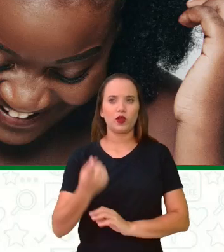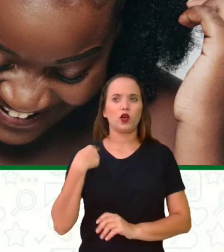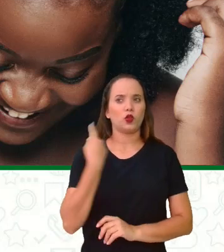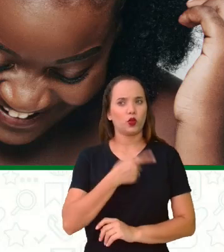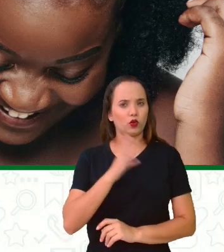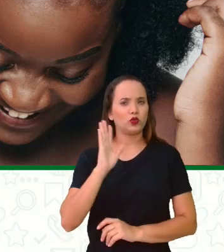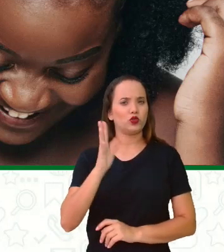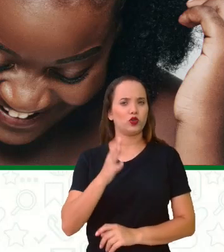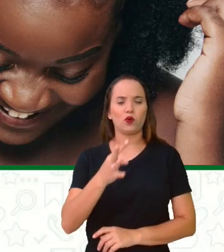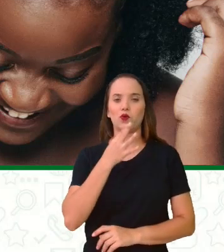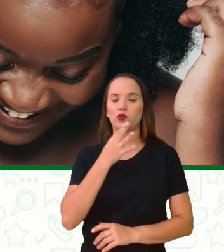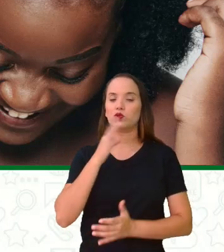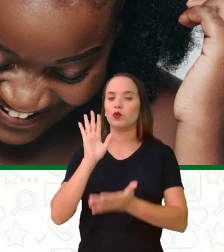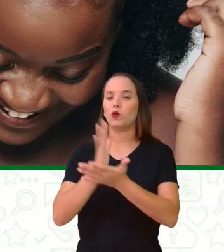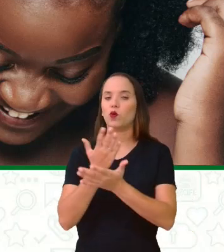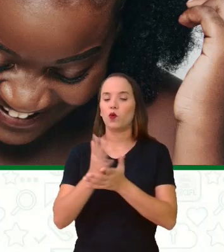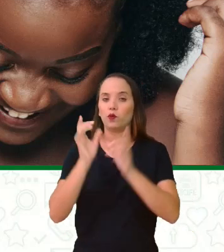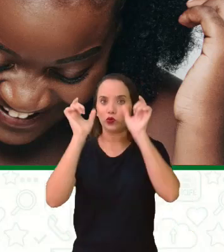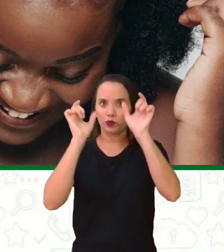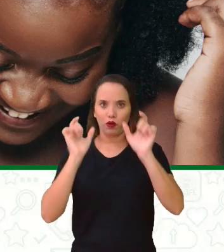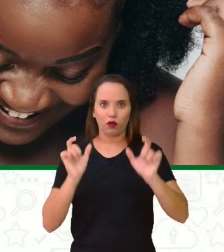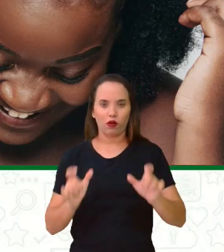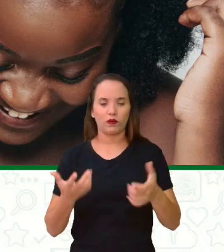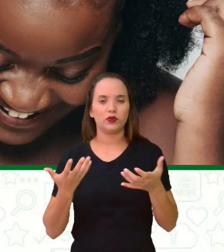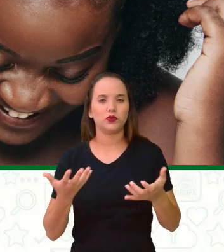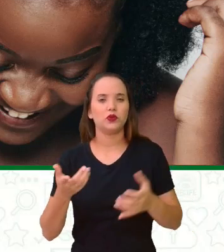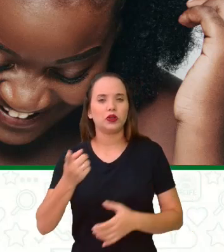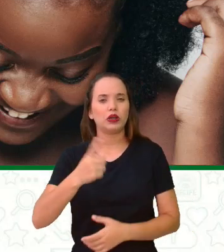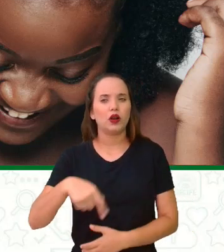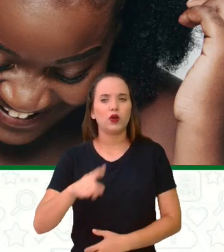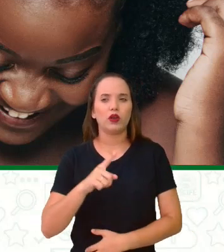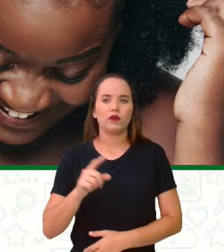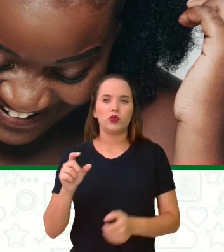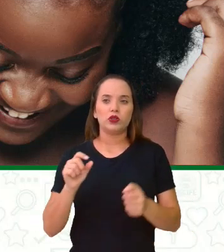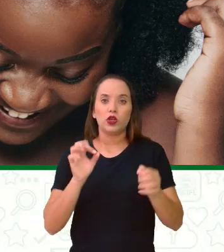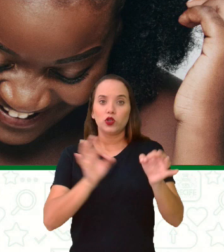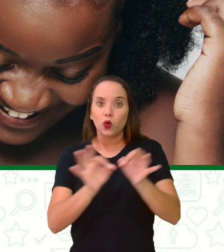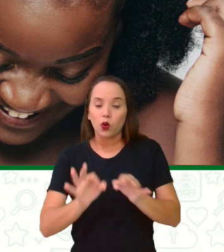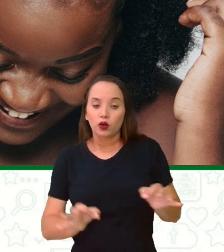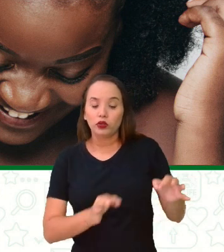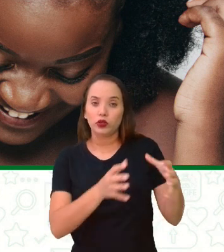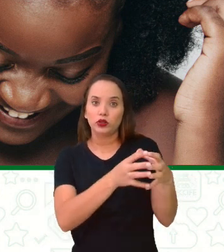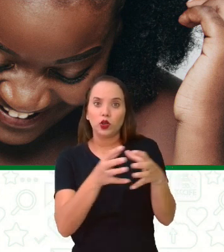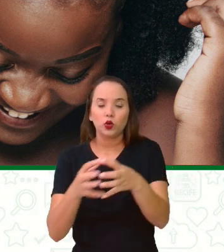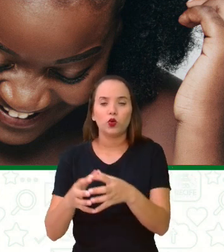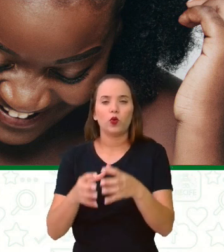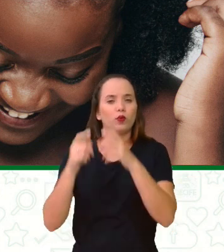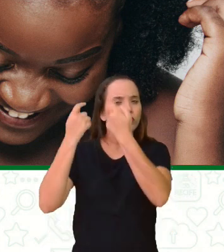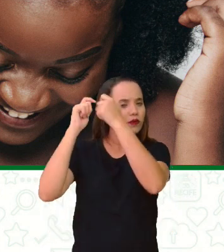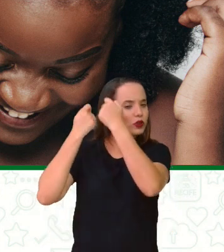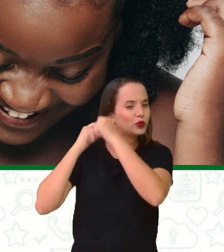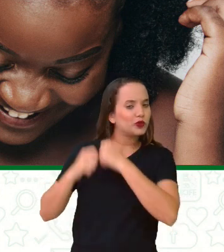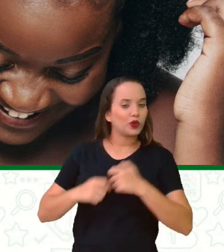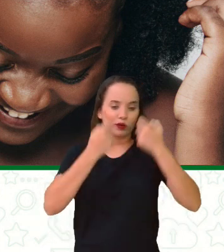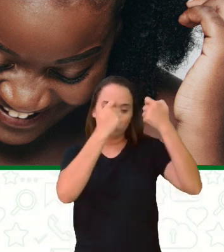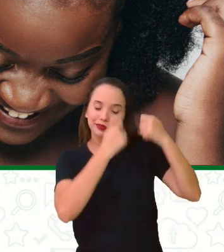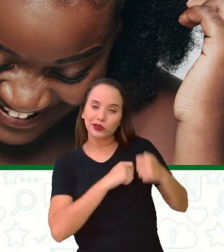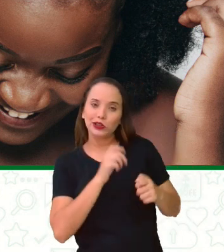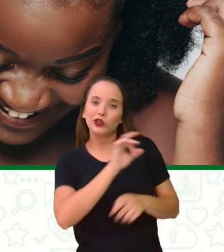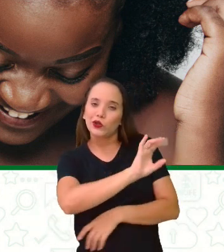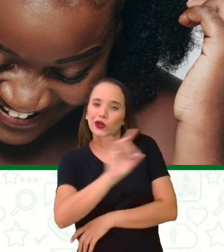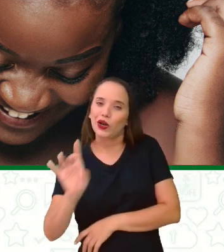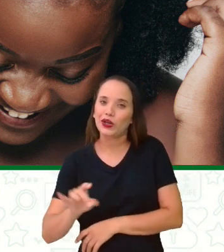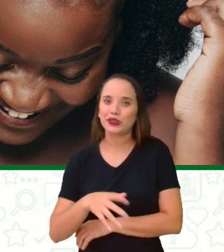algumas palavras e eu quero que vocês façam um grupo e façam tranças uns nos